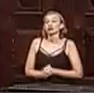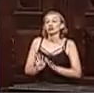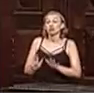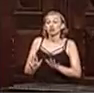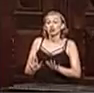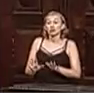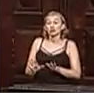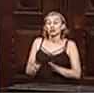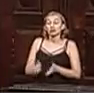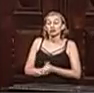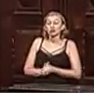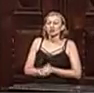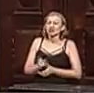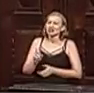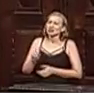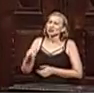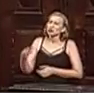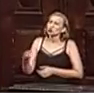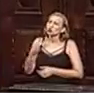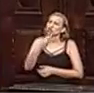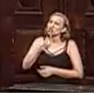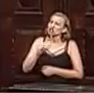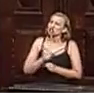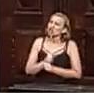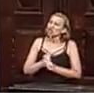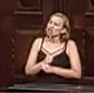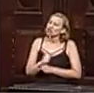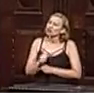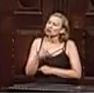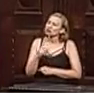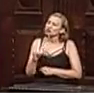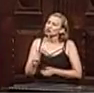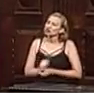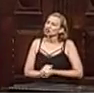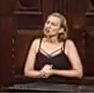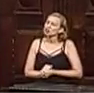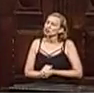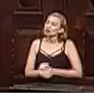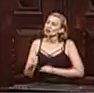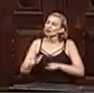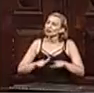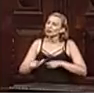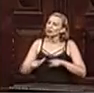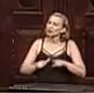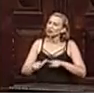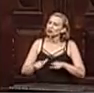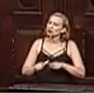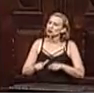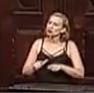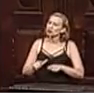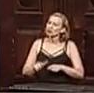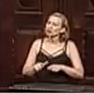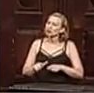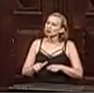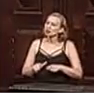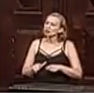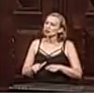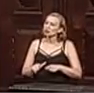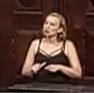Curioso que quase 30 anos depois, nesta data, trabalhadores da Companhia Siderúrgica